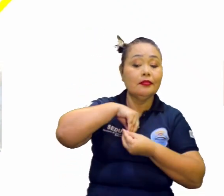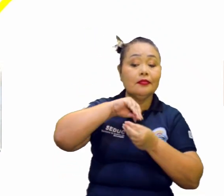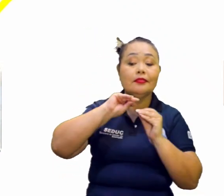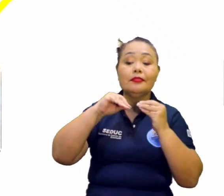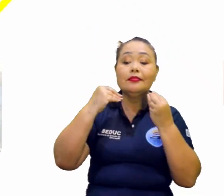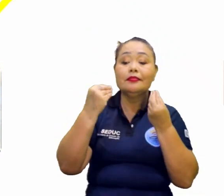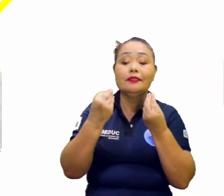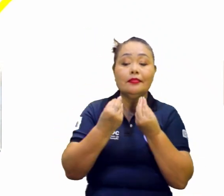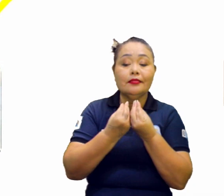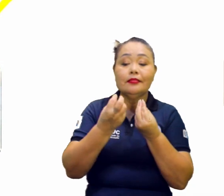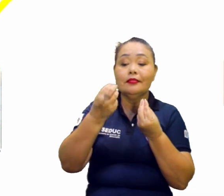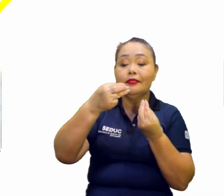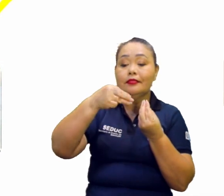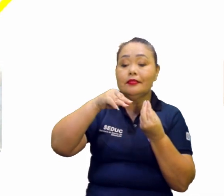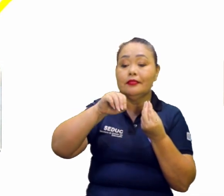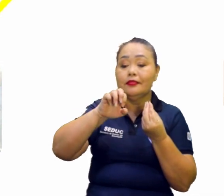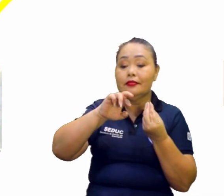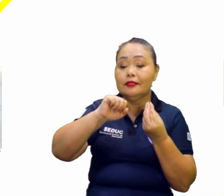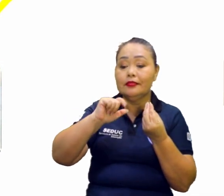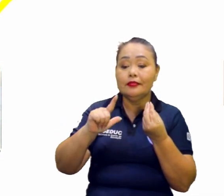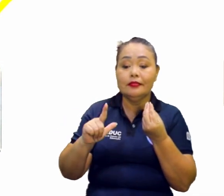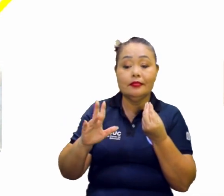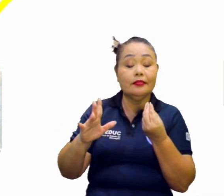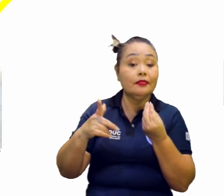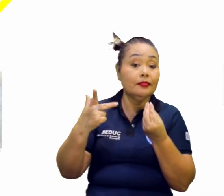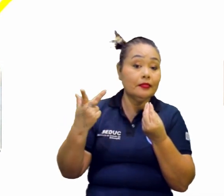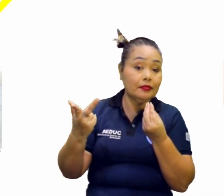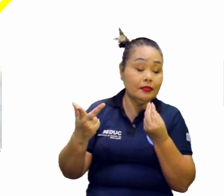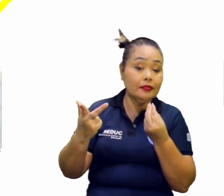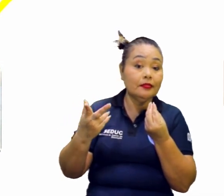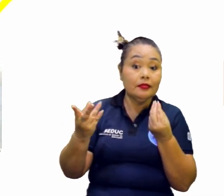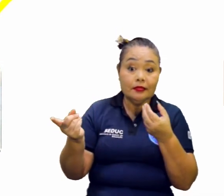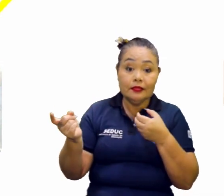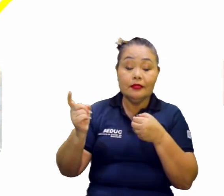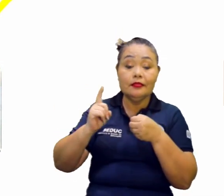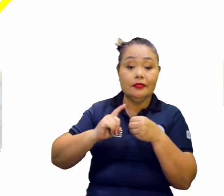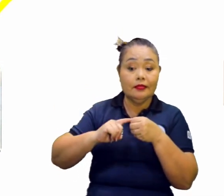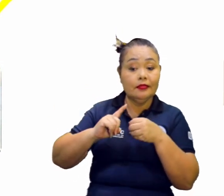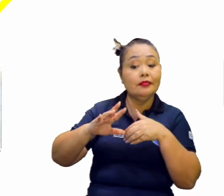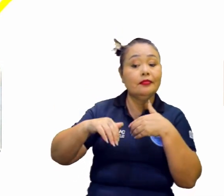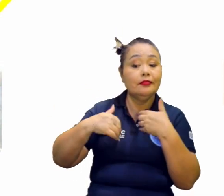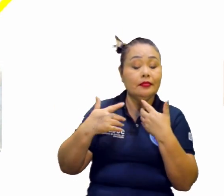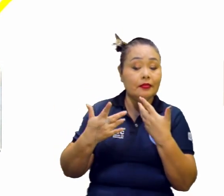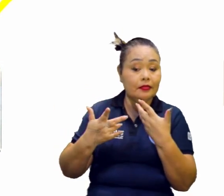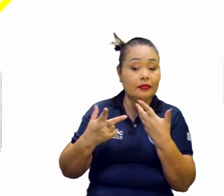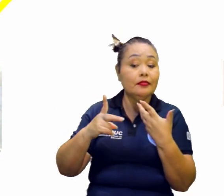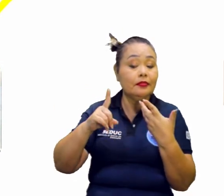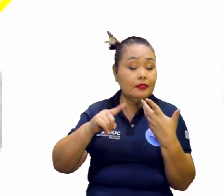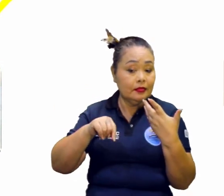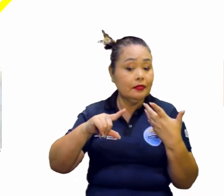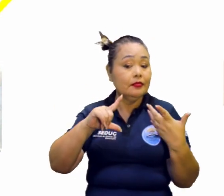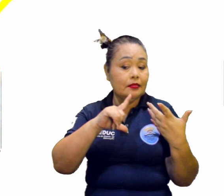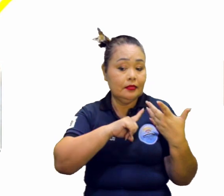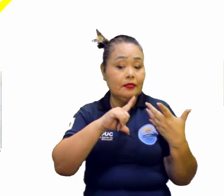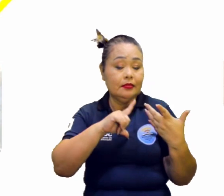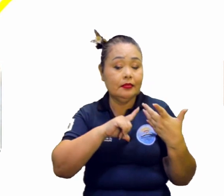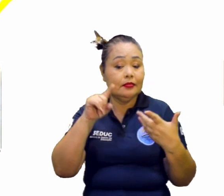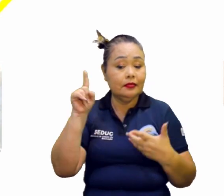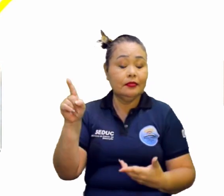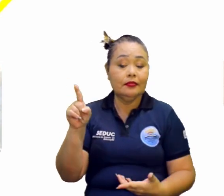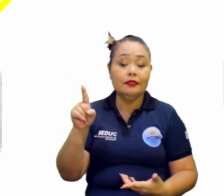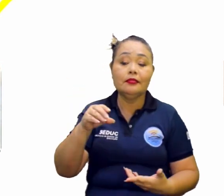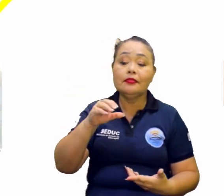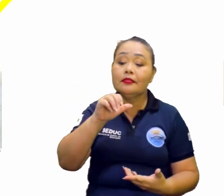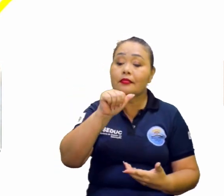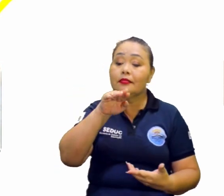minerais, que vão ser devolvidos, né, vão estar presentes aqui nesse adubo. E